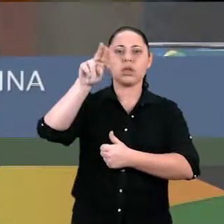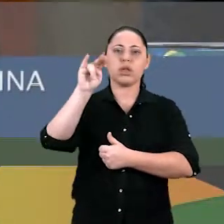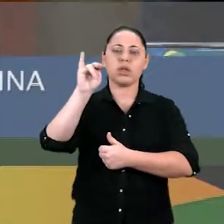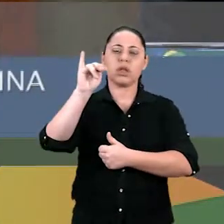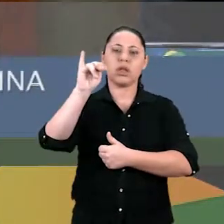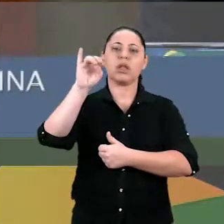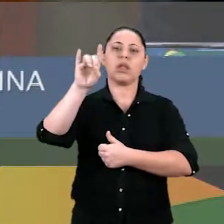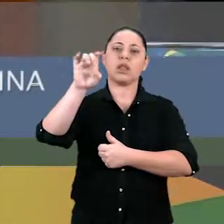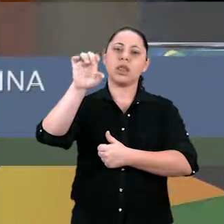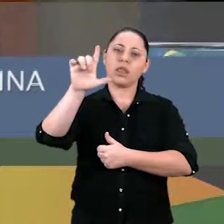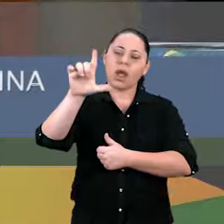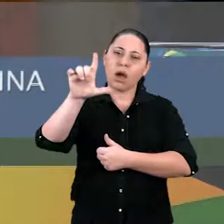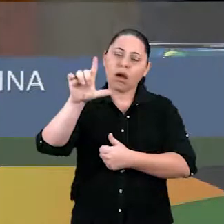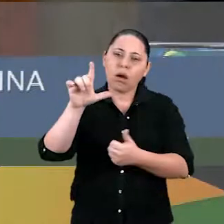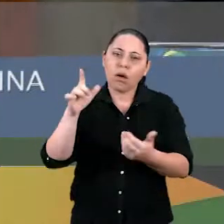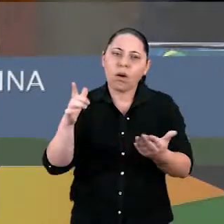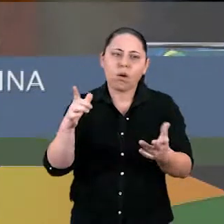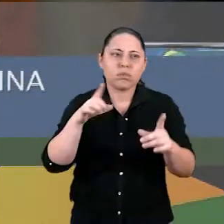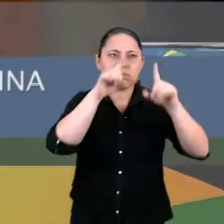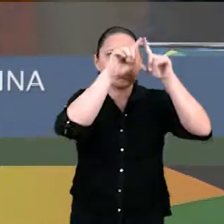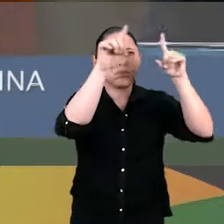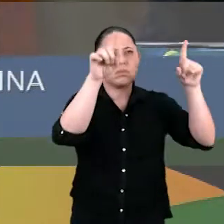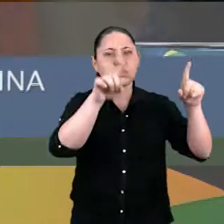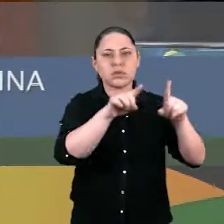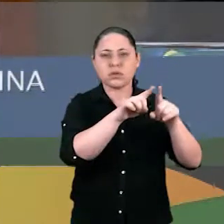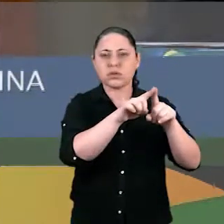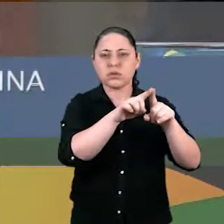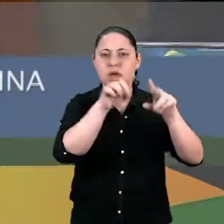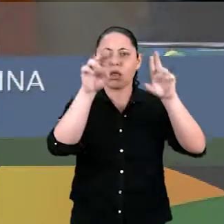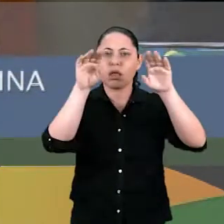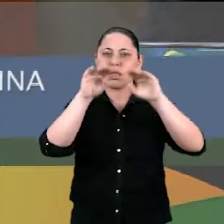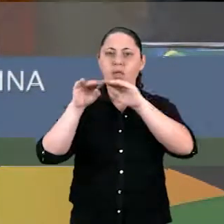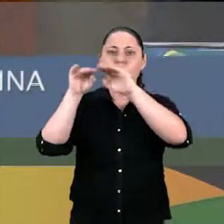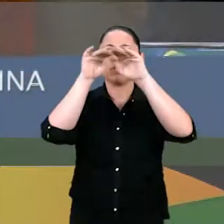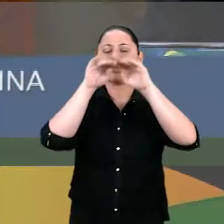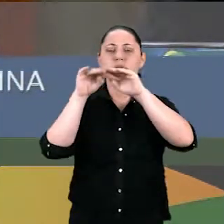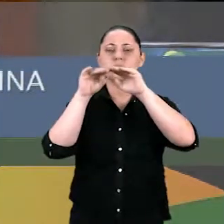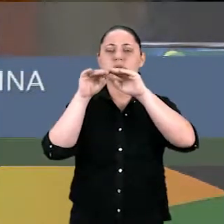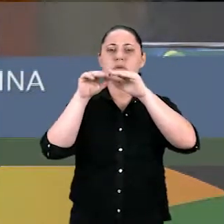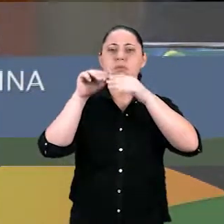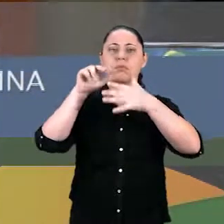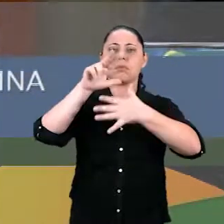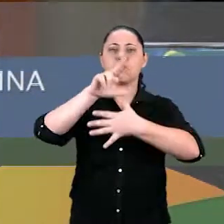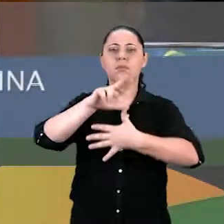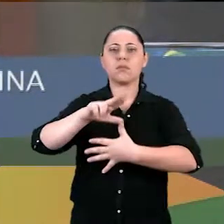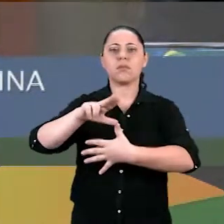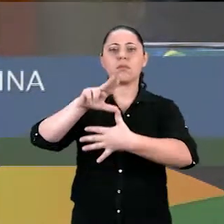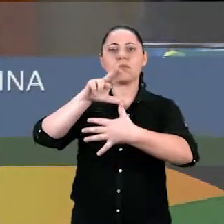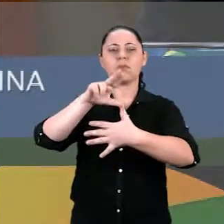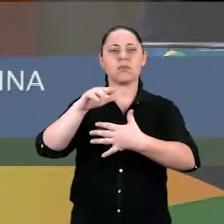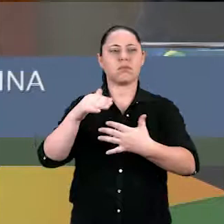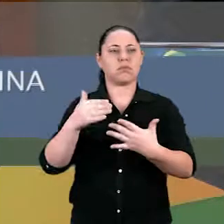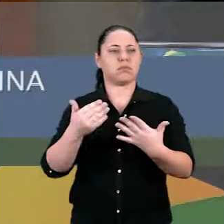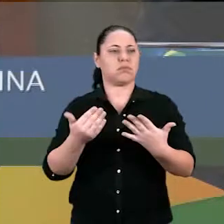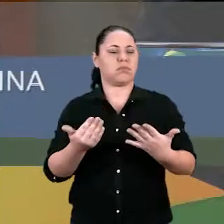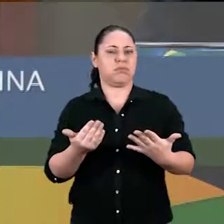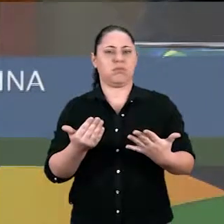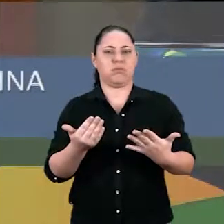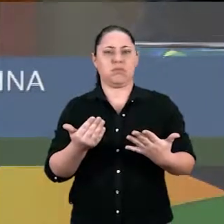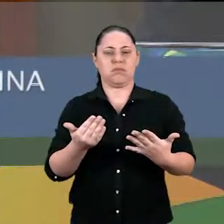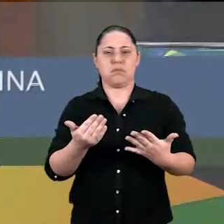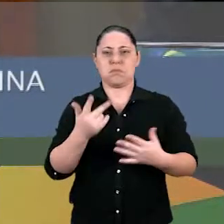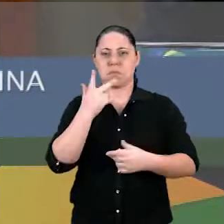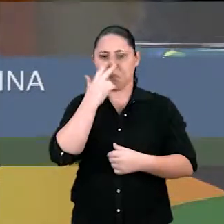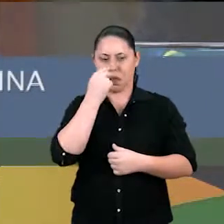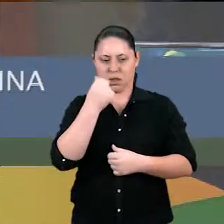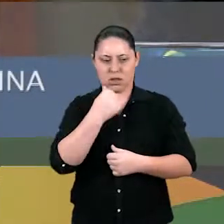Conidel, eu participei de um painel sobre democracia na América Latina. De modo